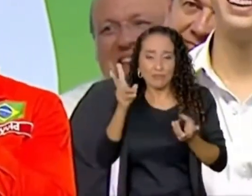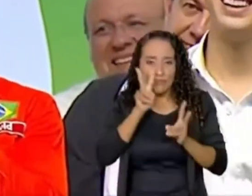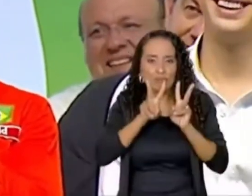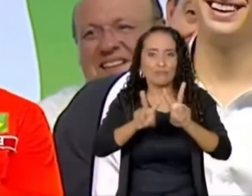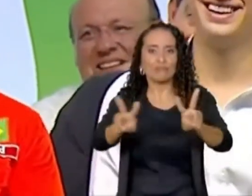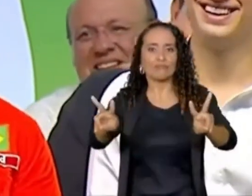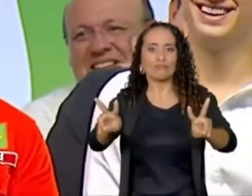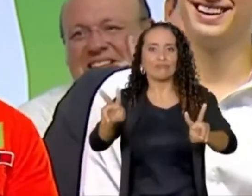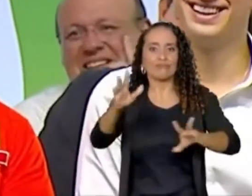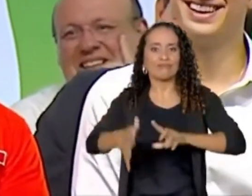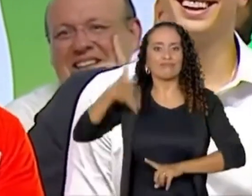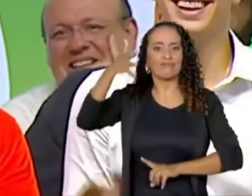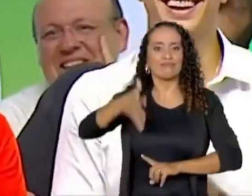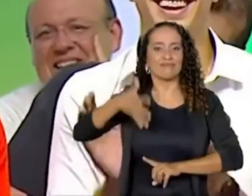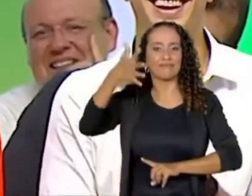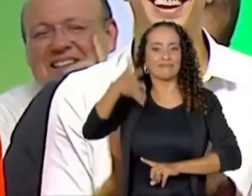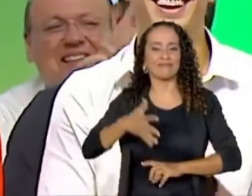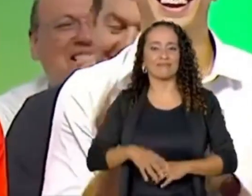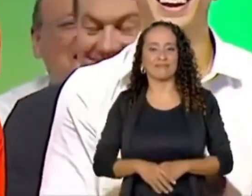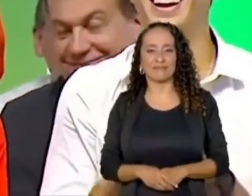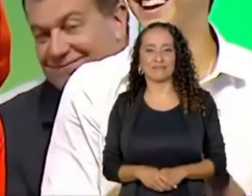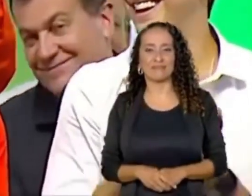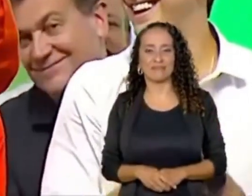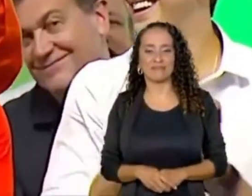cara de vocês.